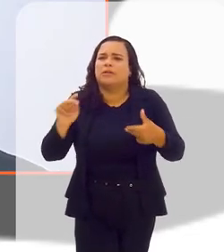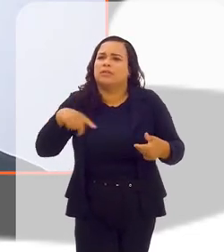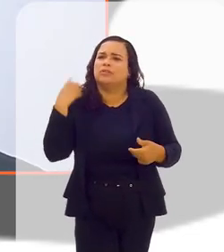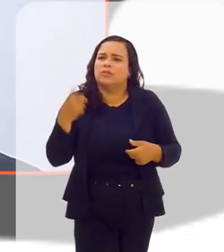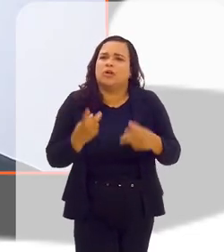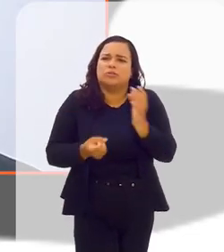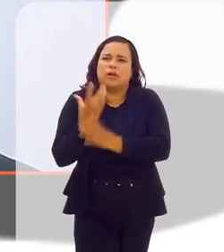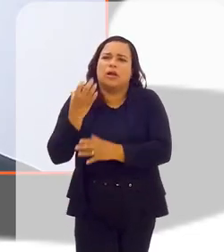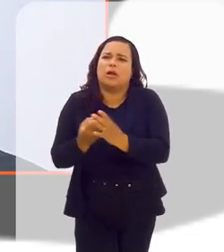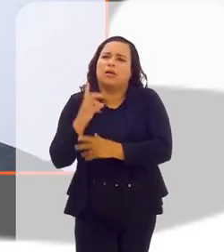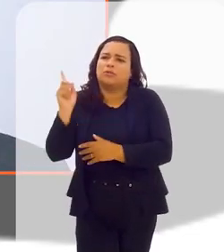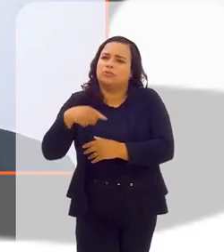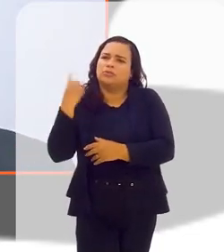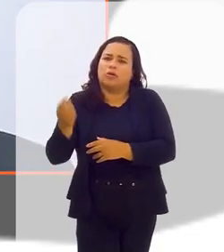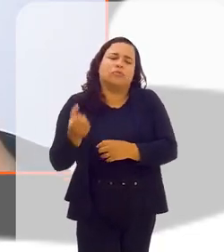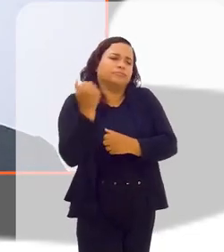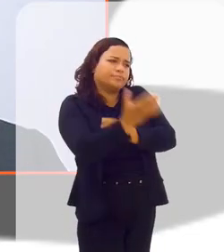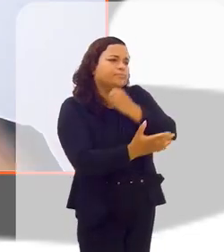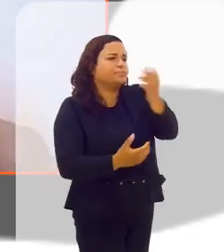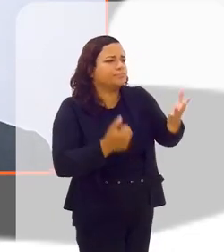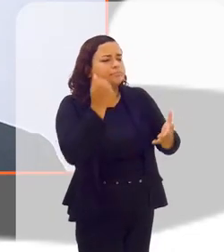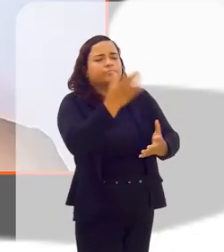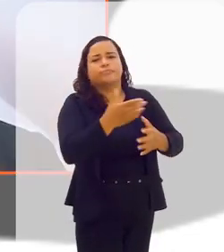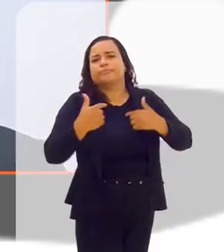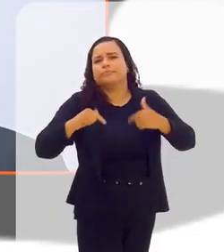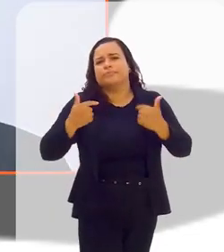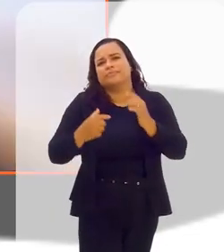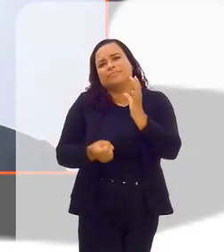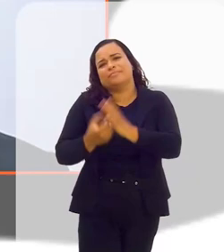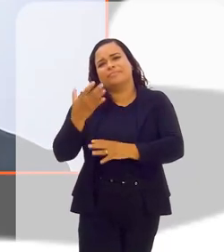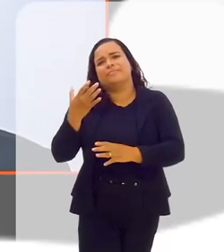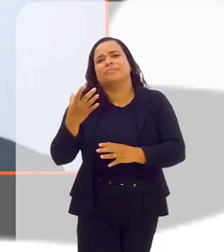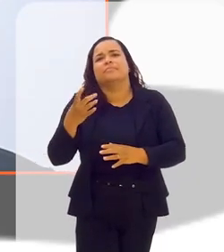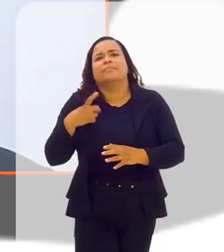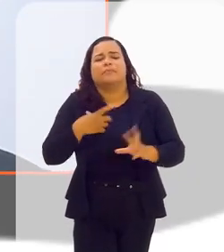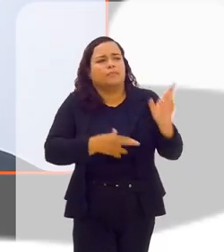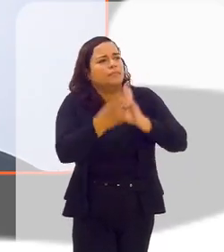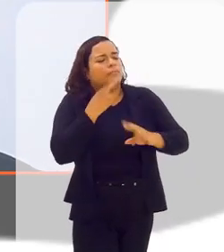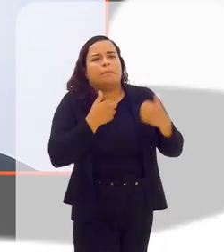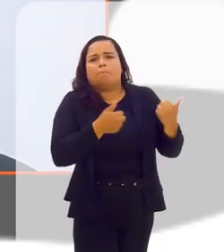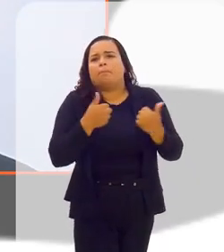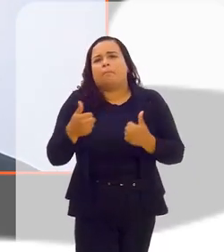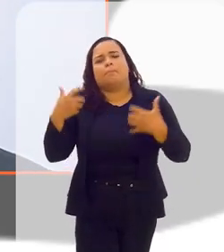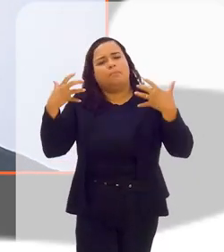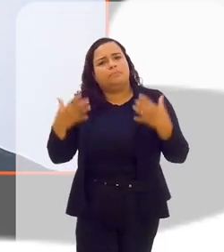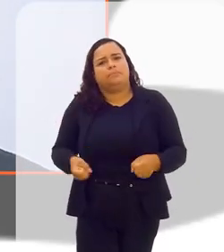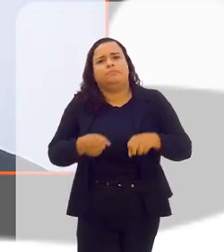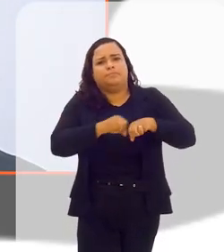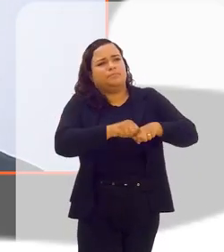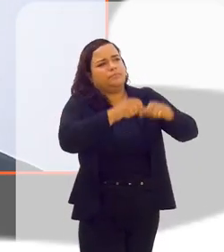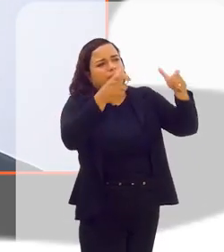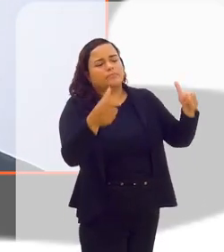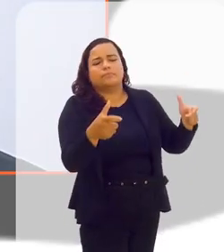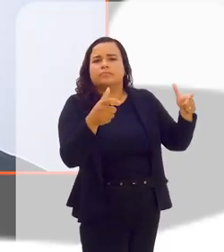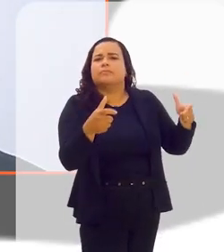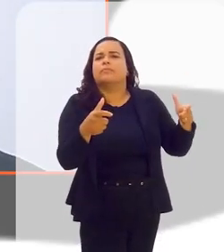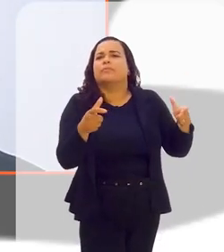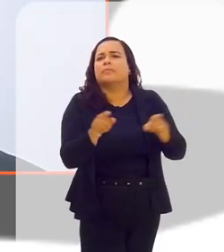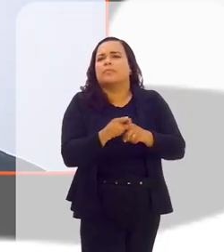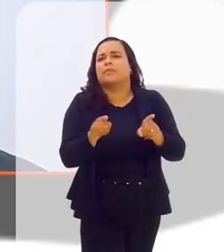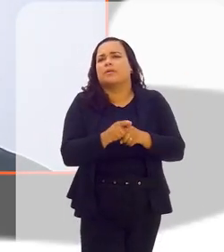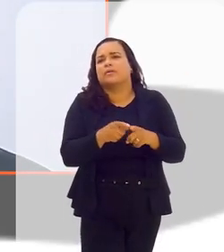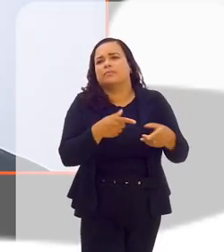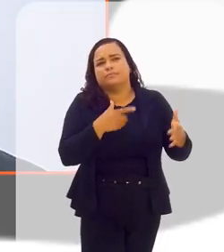que nós produzíamos, e a gente foi fazendo esse trabalho e foi tendo bastante retorno, uma aceitação da galera,